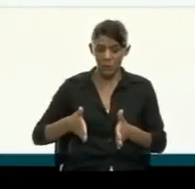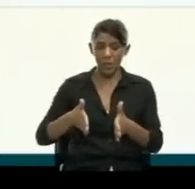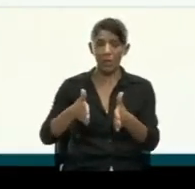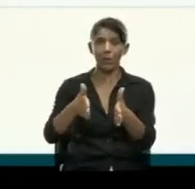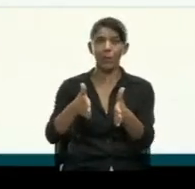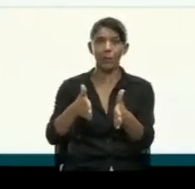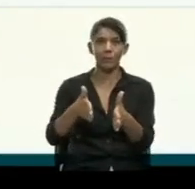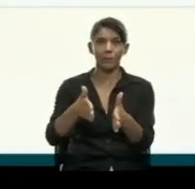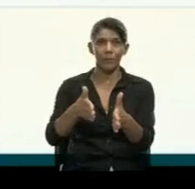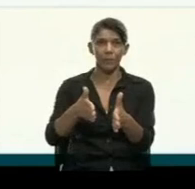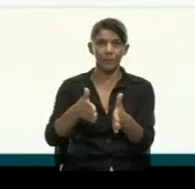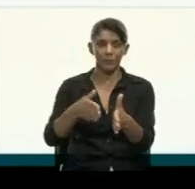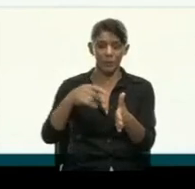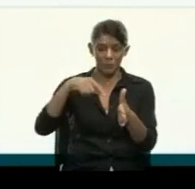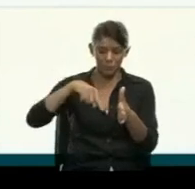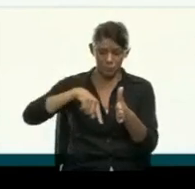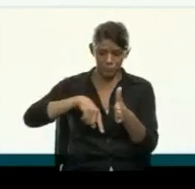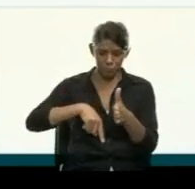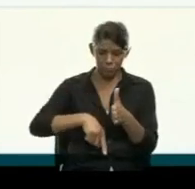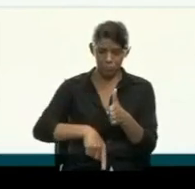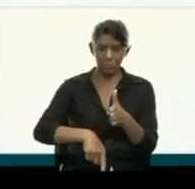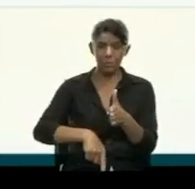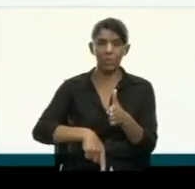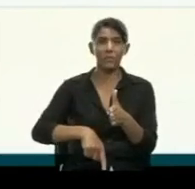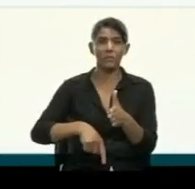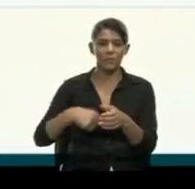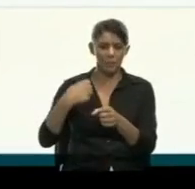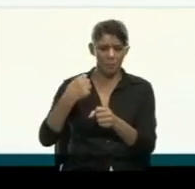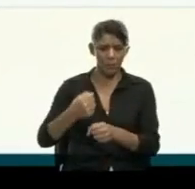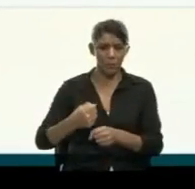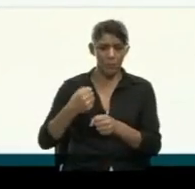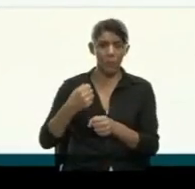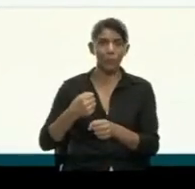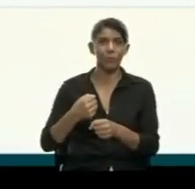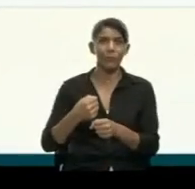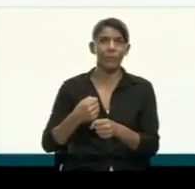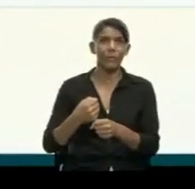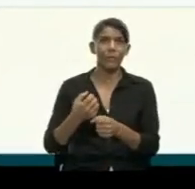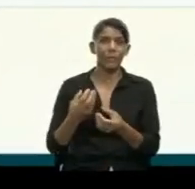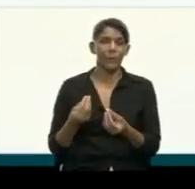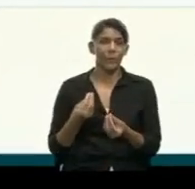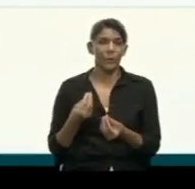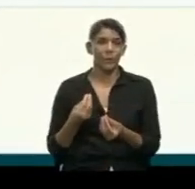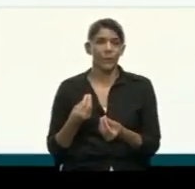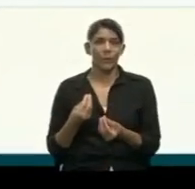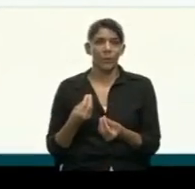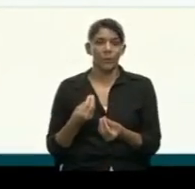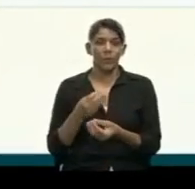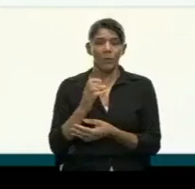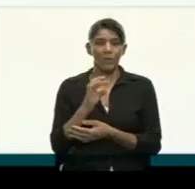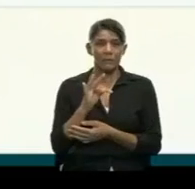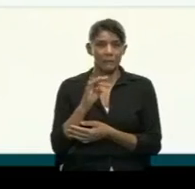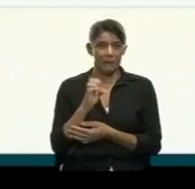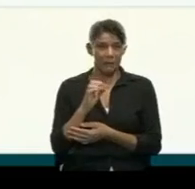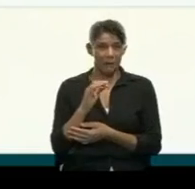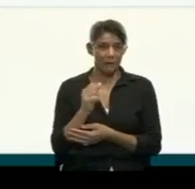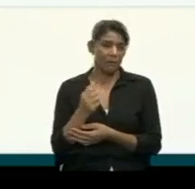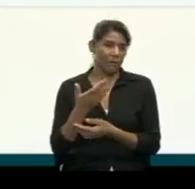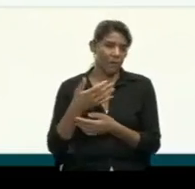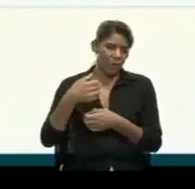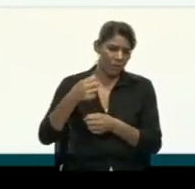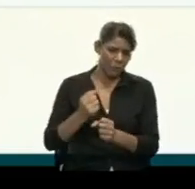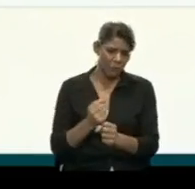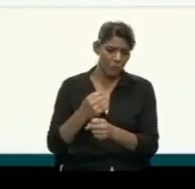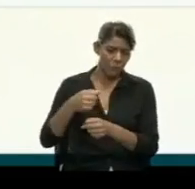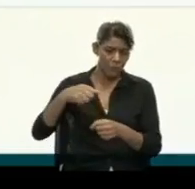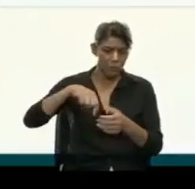feito uma fundação, né? Ele perfurou, provavelmente com um trado ou com uma estaca, uma perfuratriz. Trado